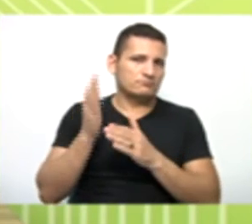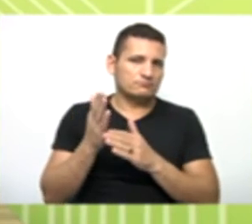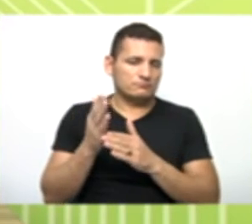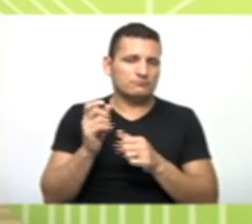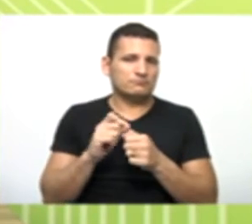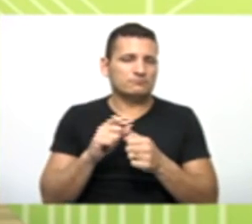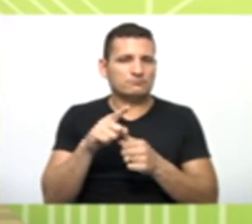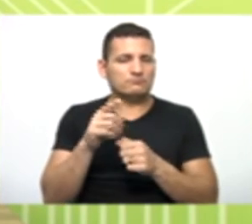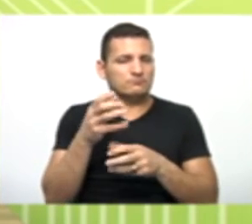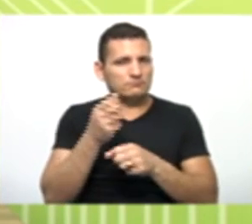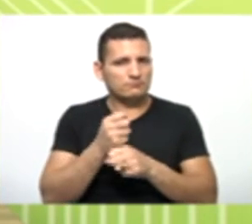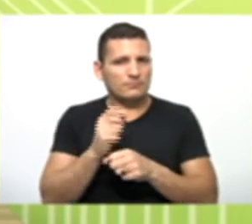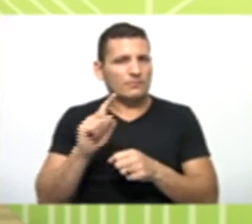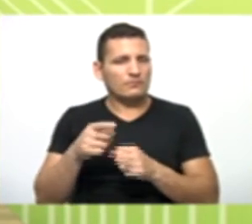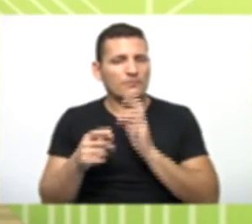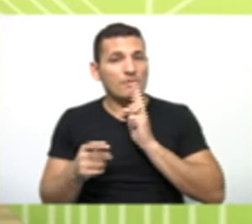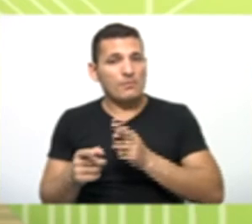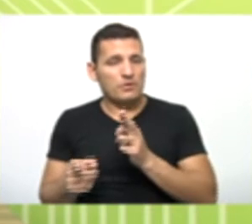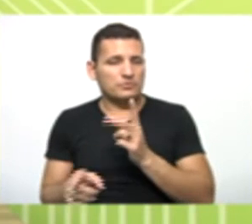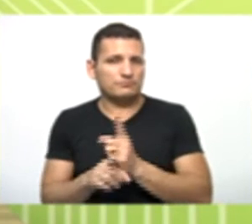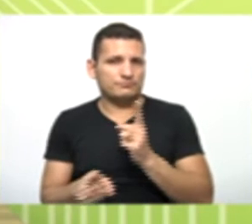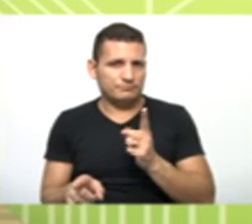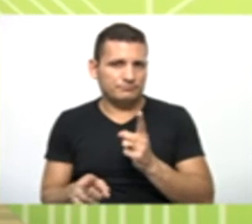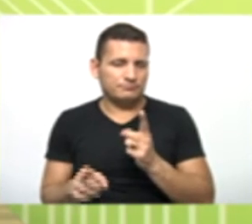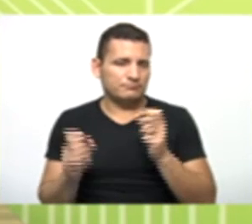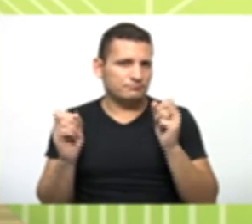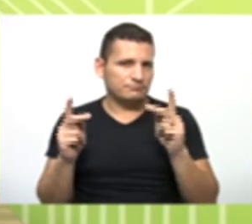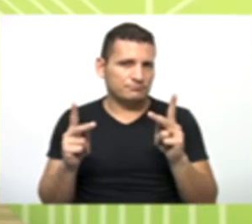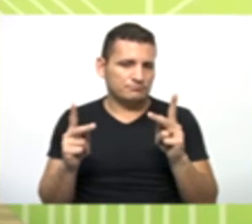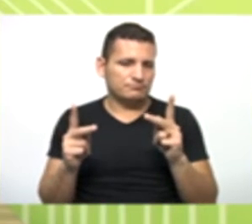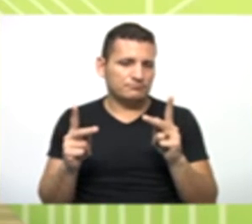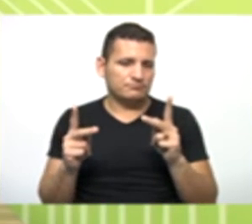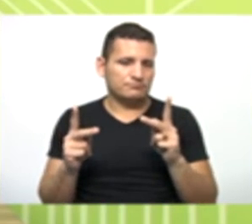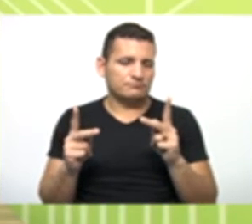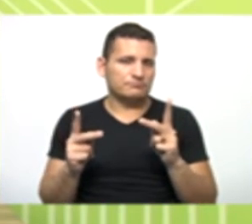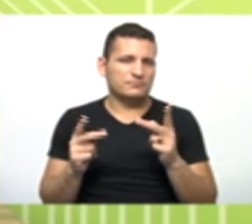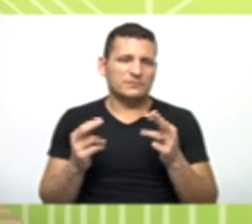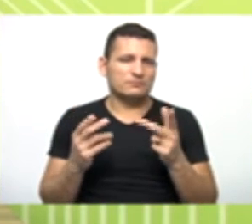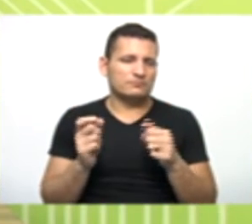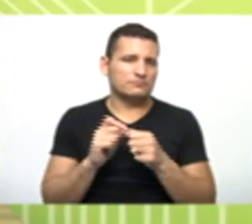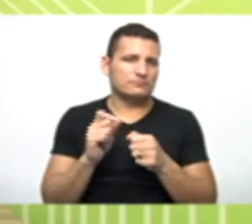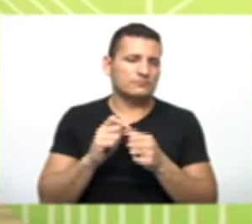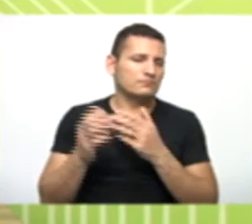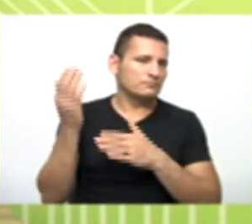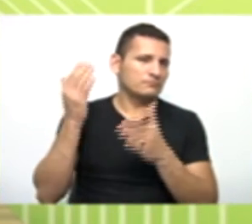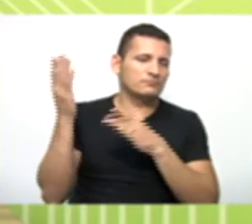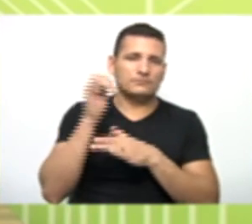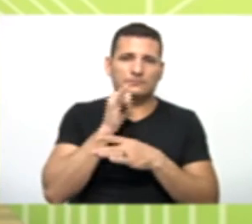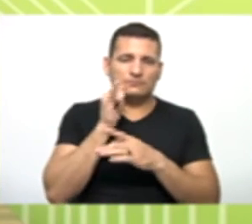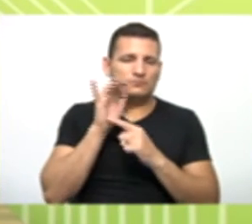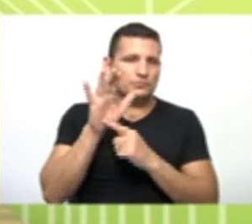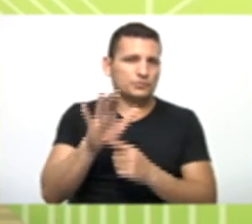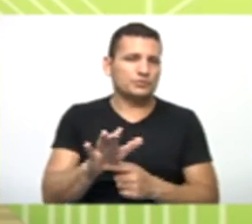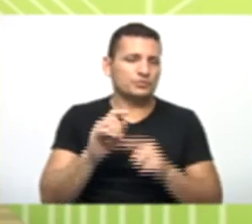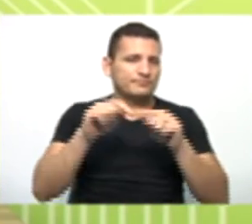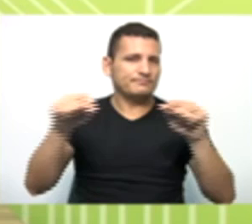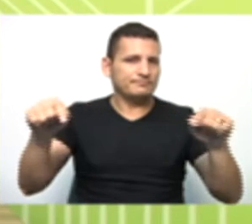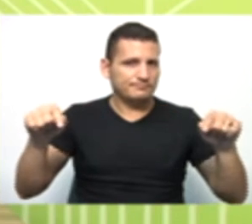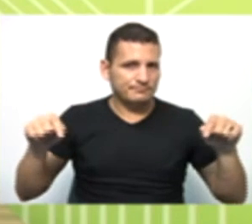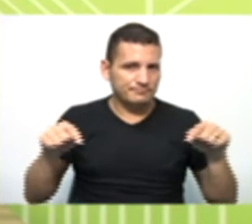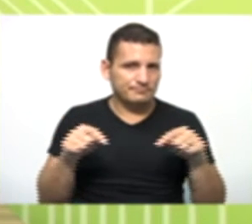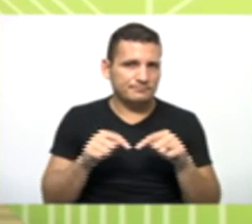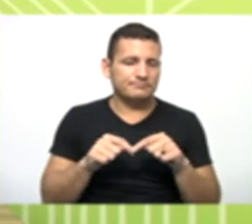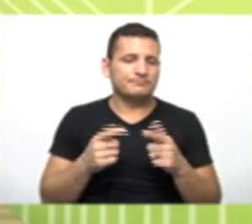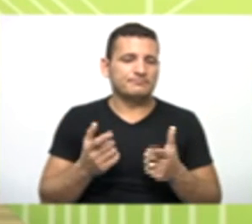cálculos e chegar a uma resolução. Tranquilamente, como a gente fez nos nossos exemplos demonstrados em salas de